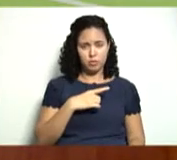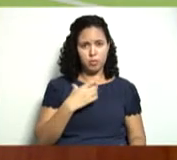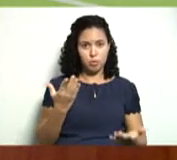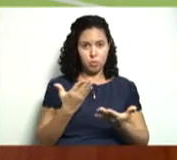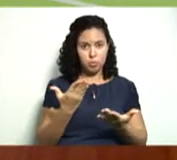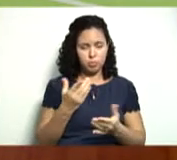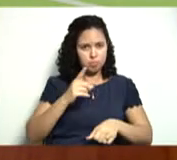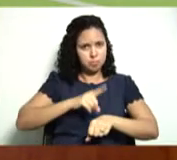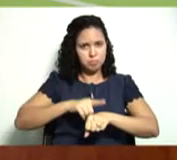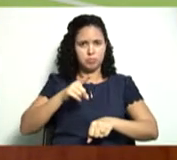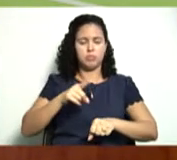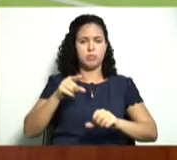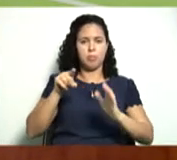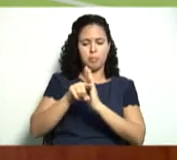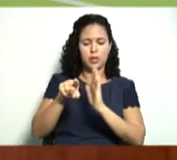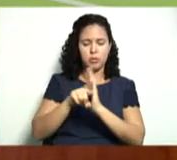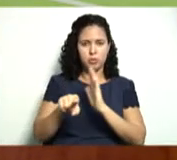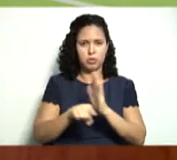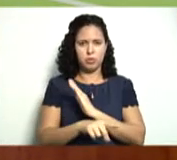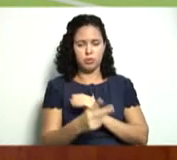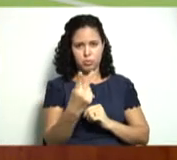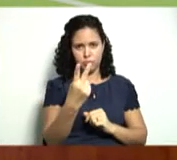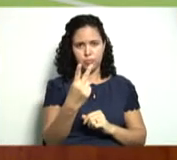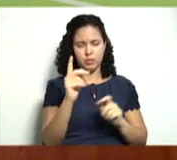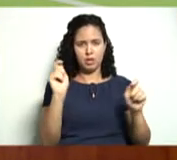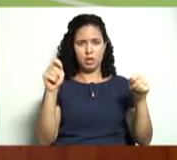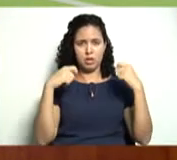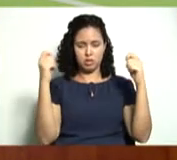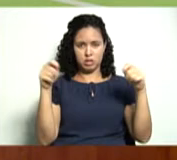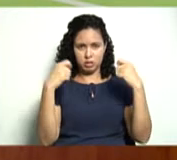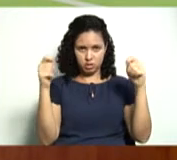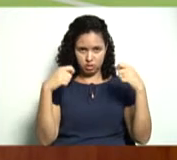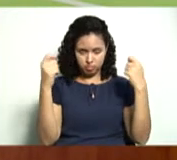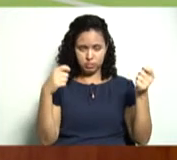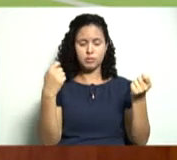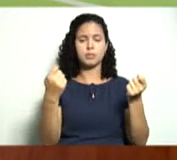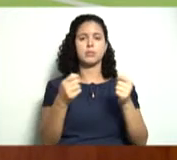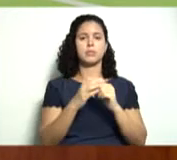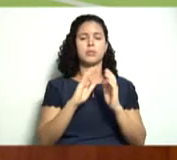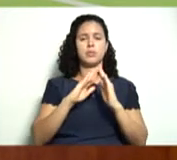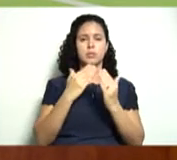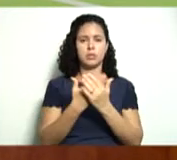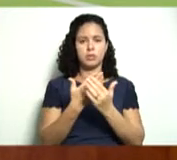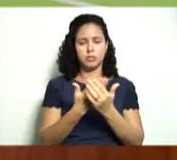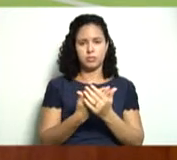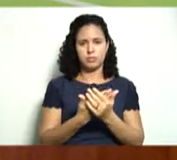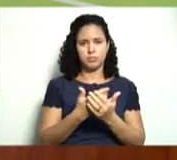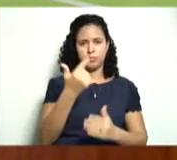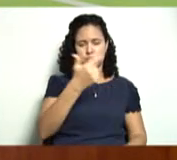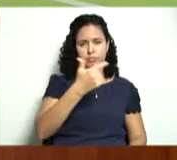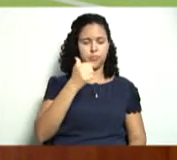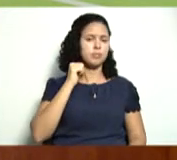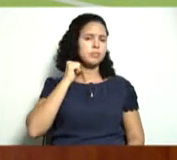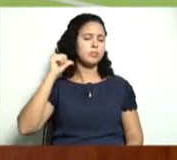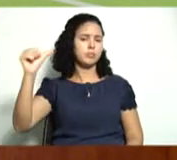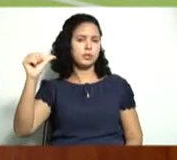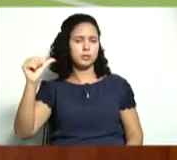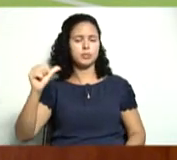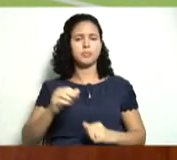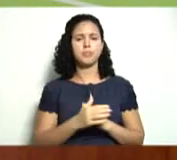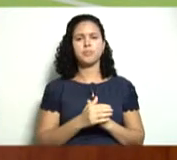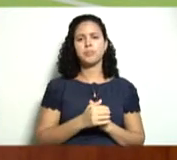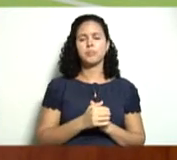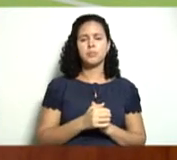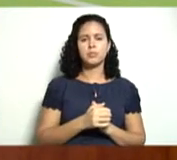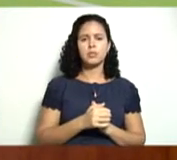é uma velada do pólo ariquemes a escola 22 de abril professora rose que está lá na ponta é e aí ela